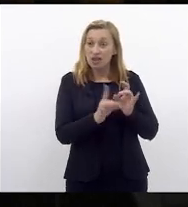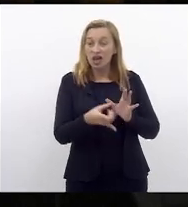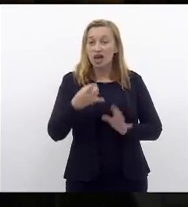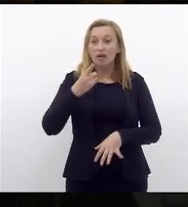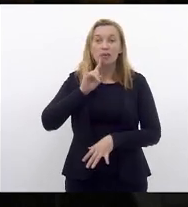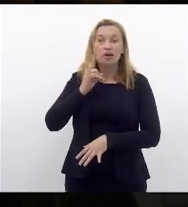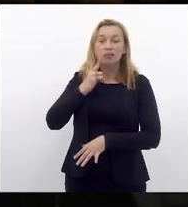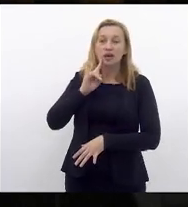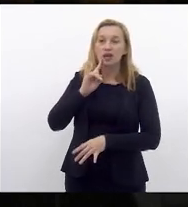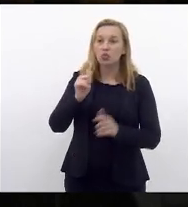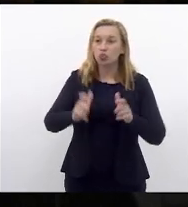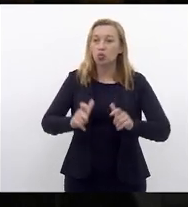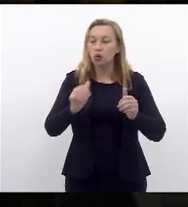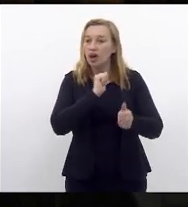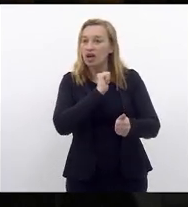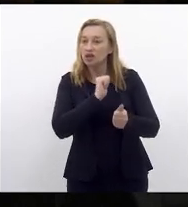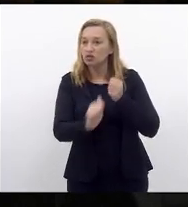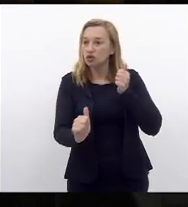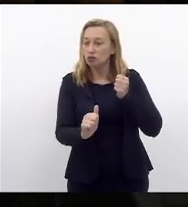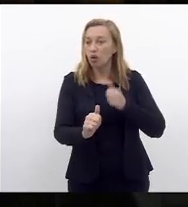nos estádios de futebol.